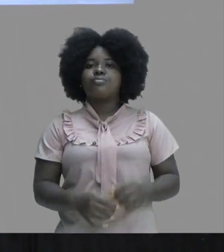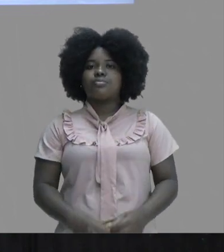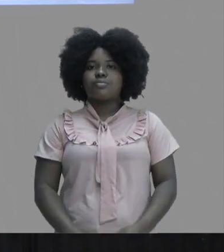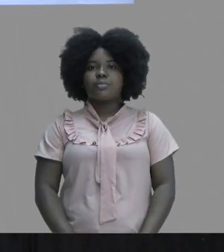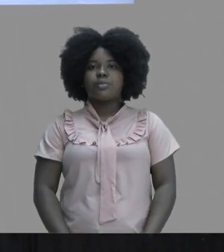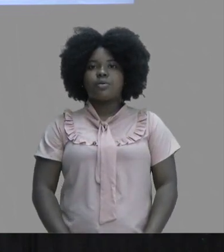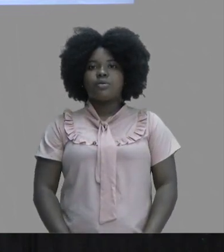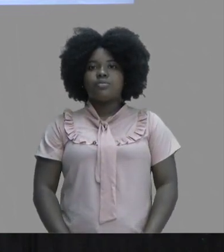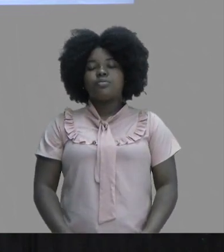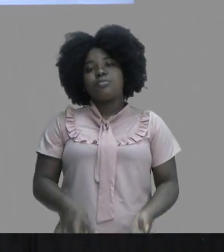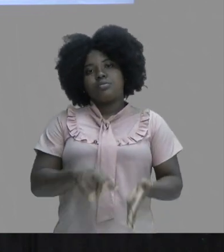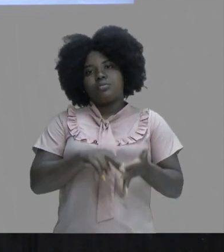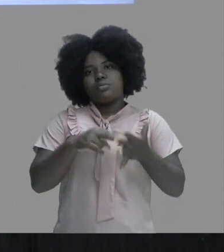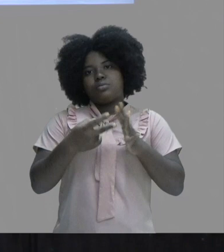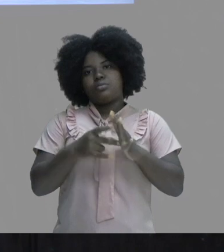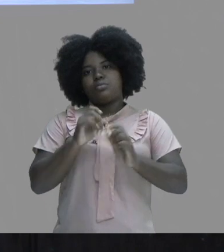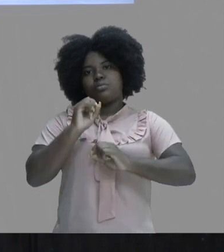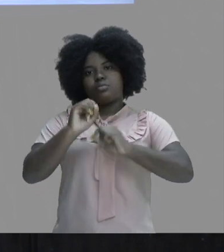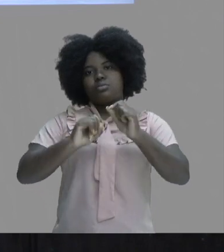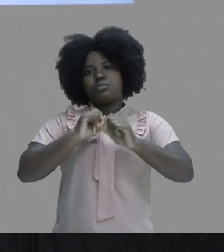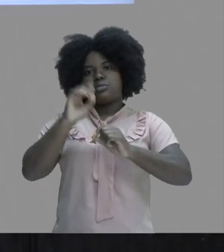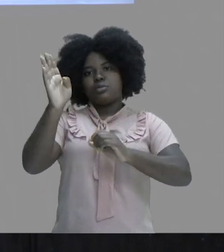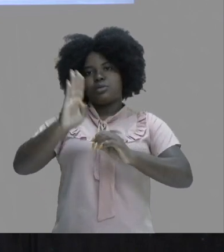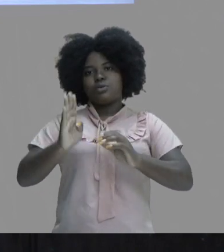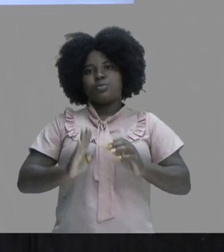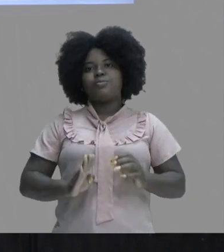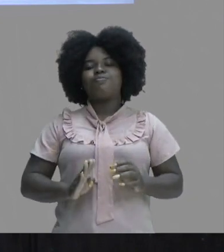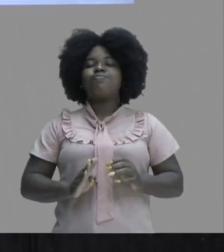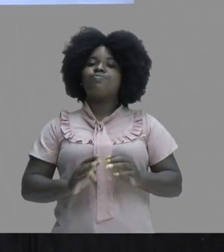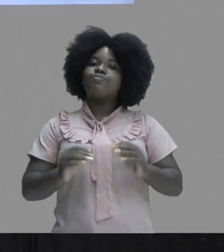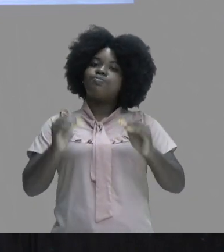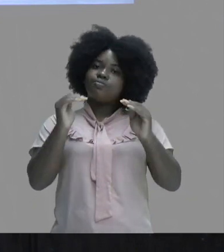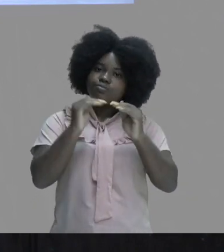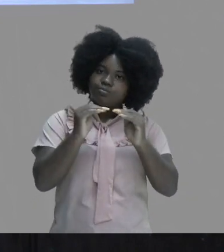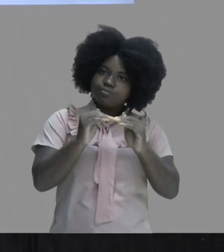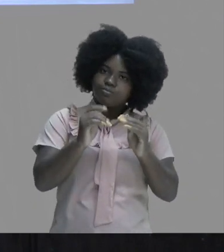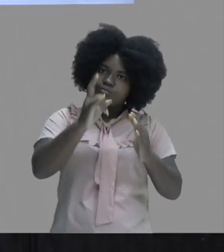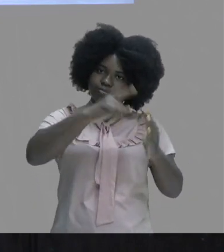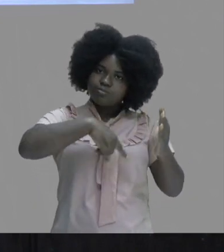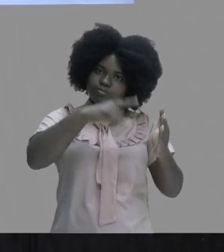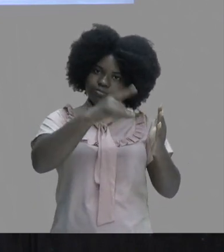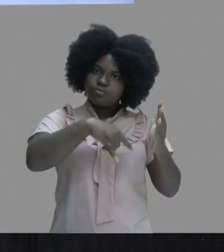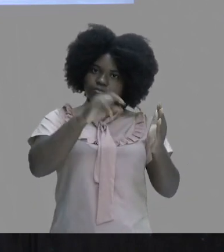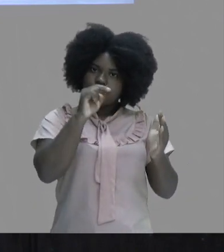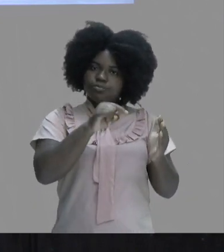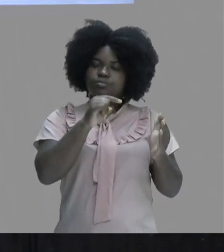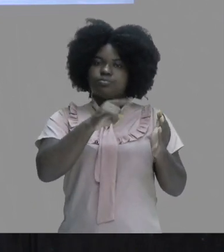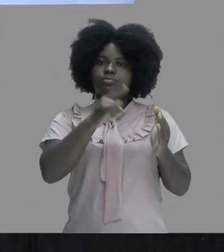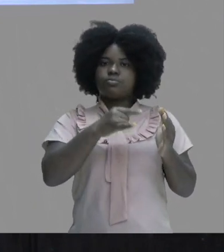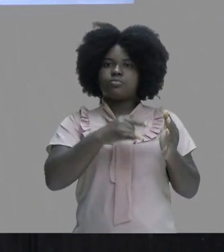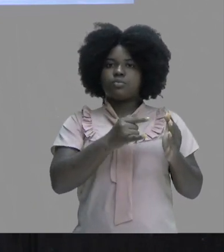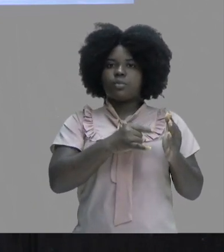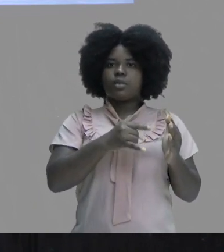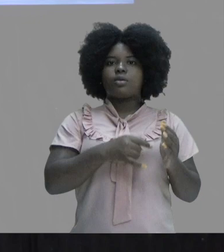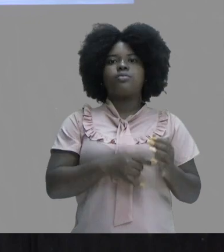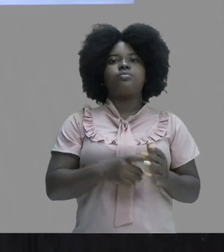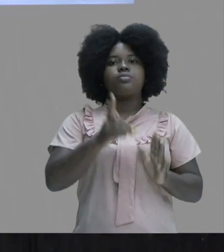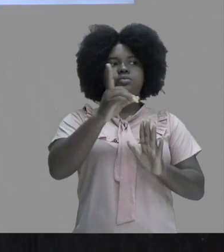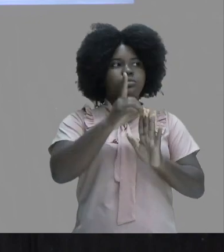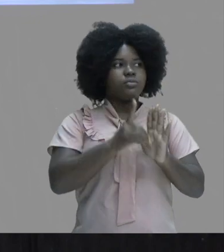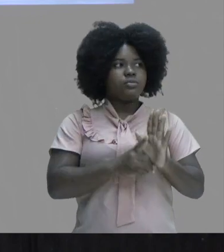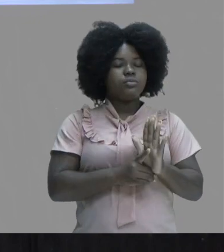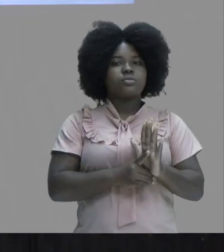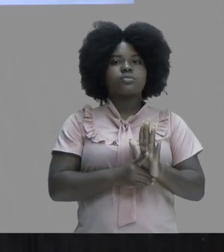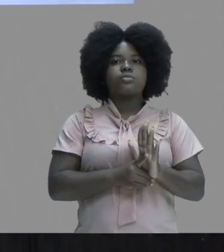o Brasil concordou com aquele documento. Concordou com o estabelecimento daqueles direitos que estão nos